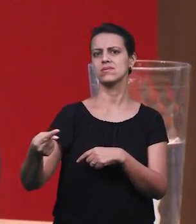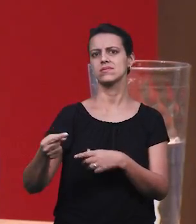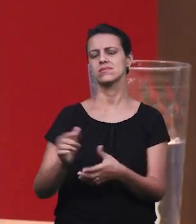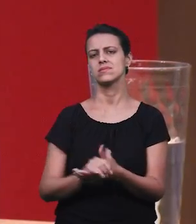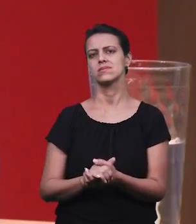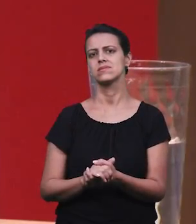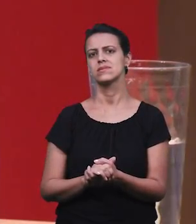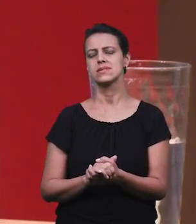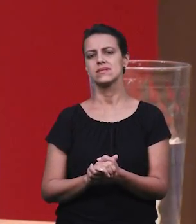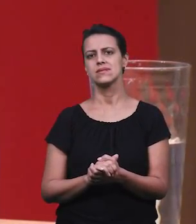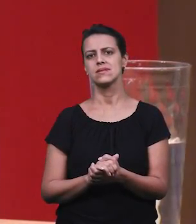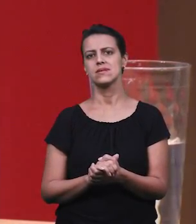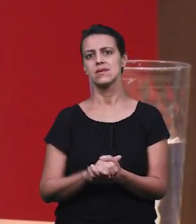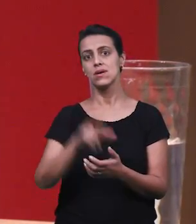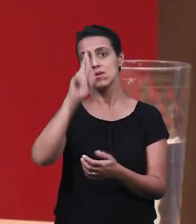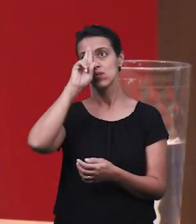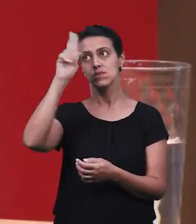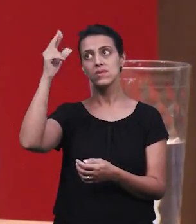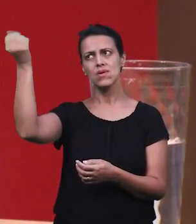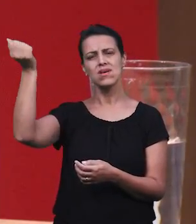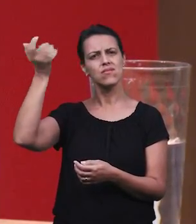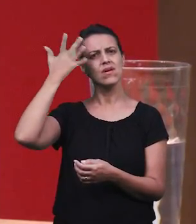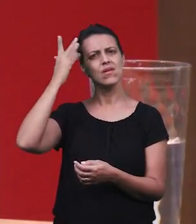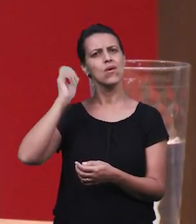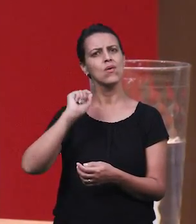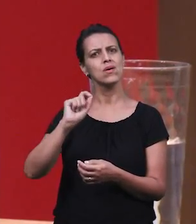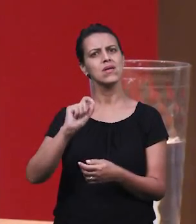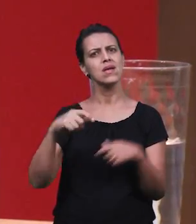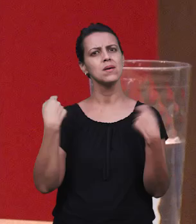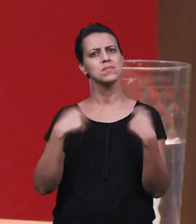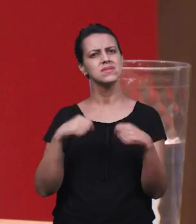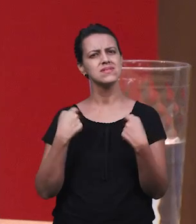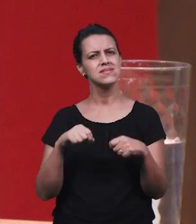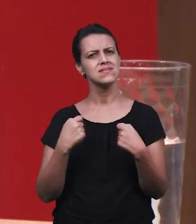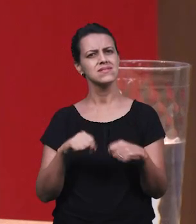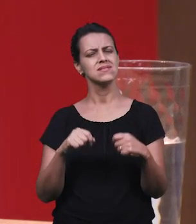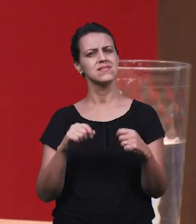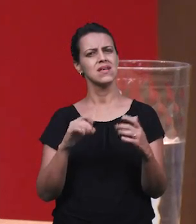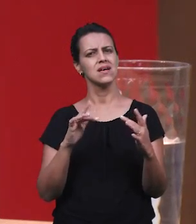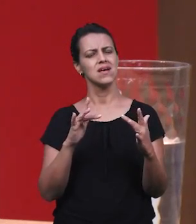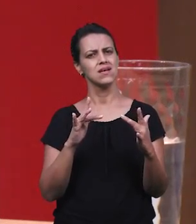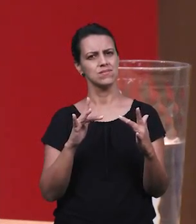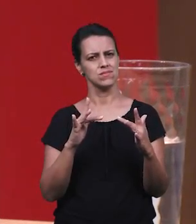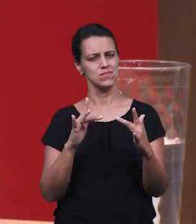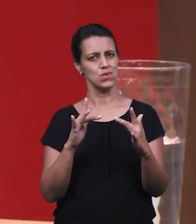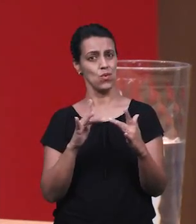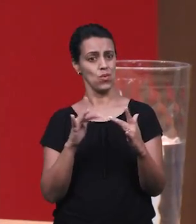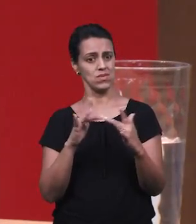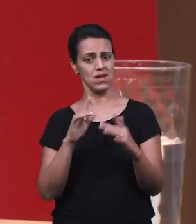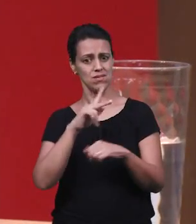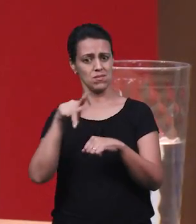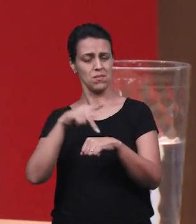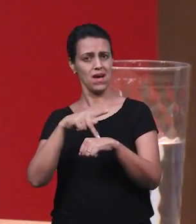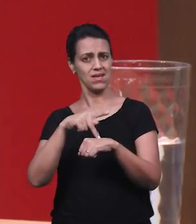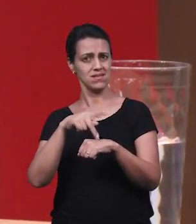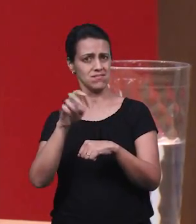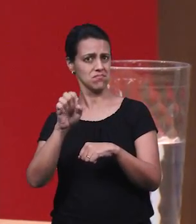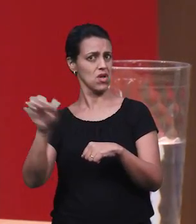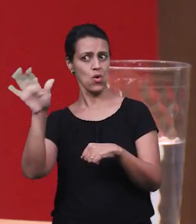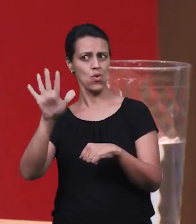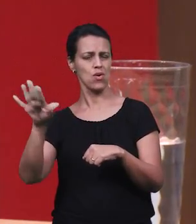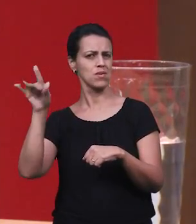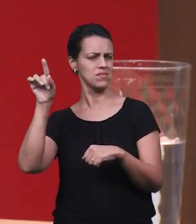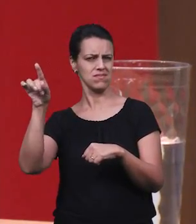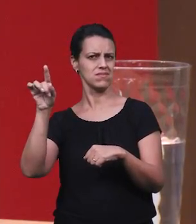depois, o senhor deu uma revelação que mantivesse contato com países da Europa,